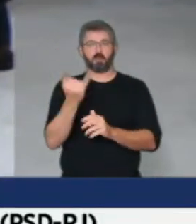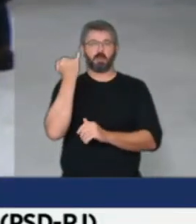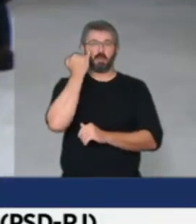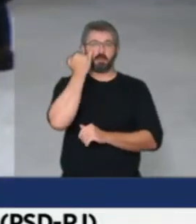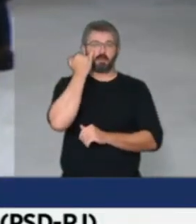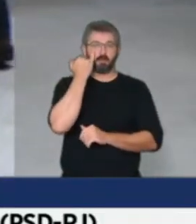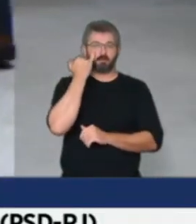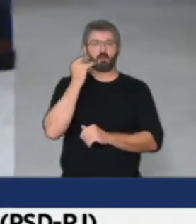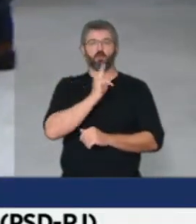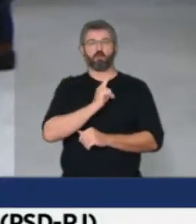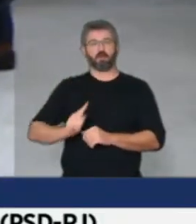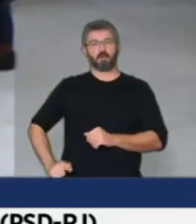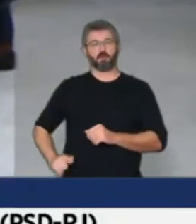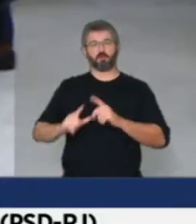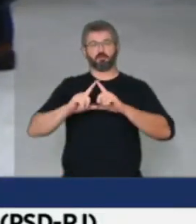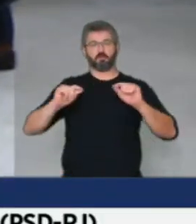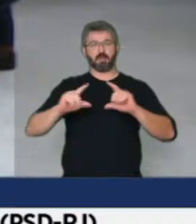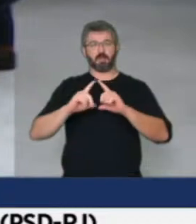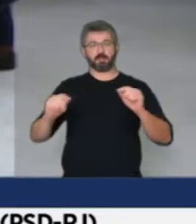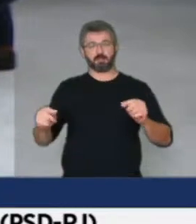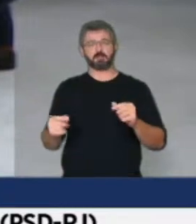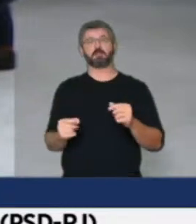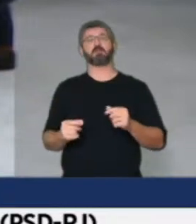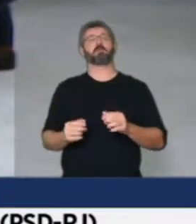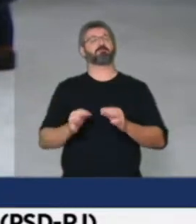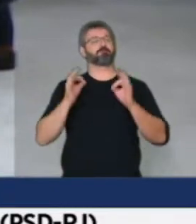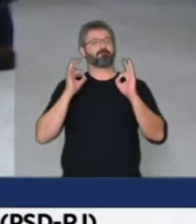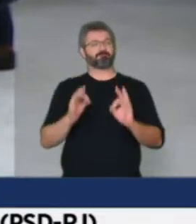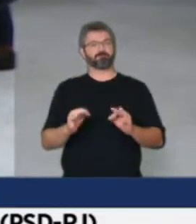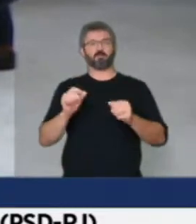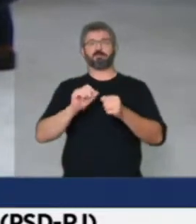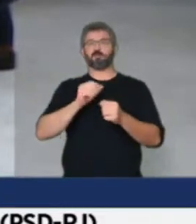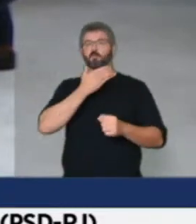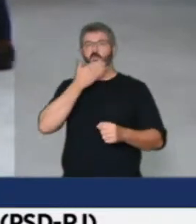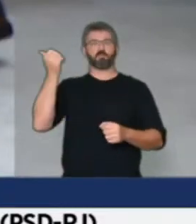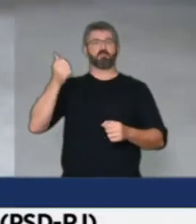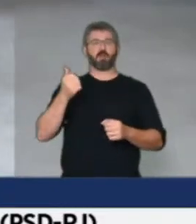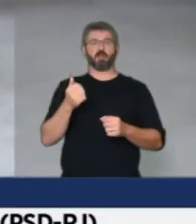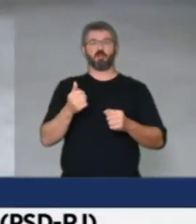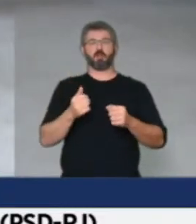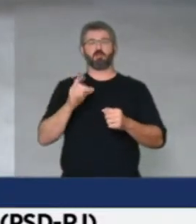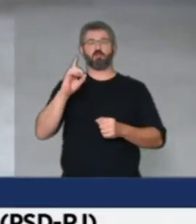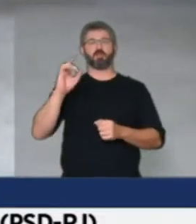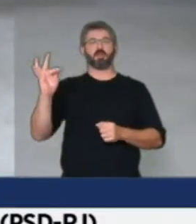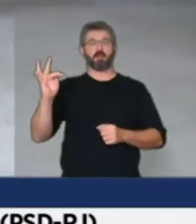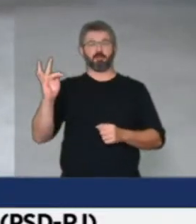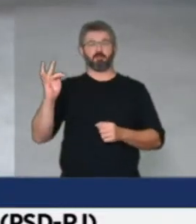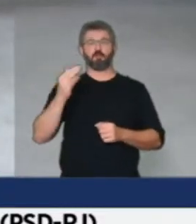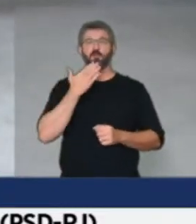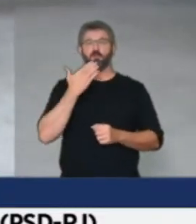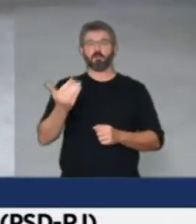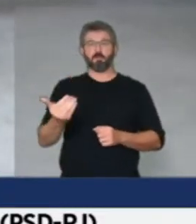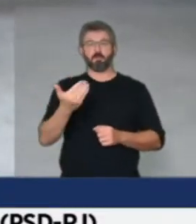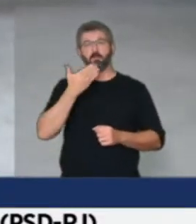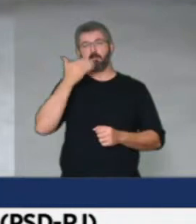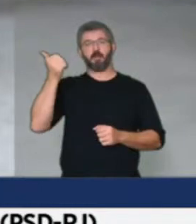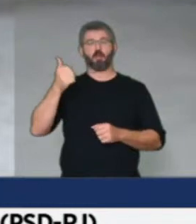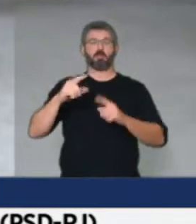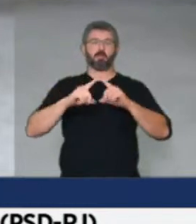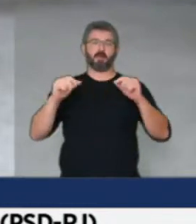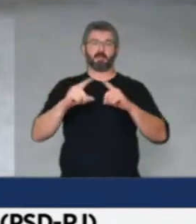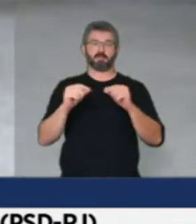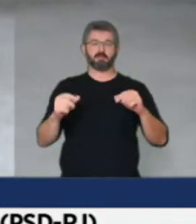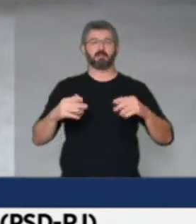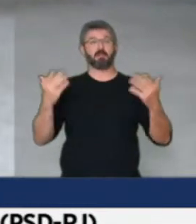nosso governador, que sem dúvida alguma vem fazendo o melhor para o Distrito Federal, o melhor para Brasília. Então parabéns